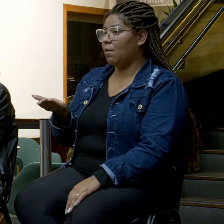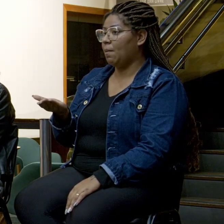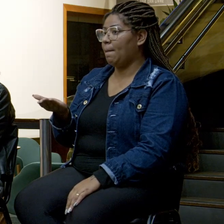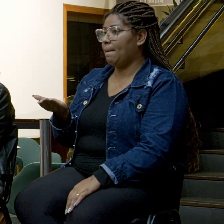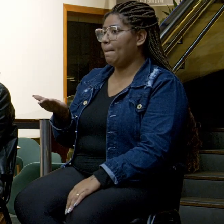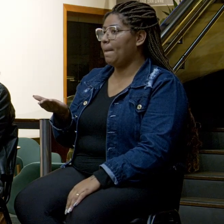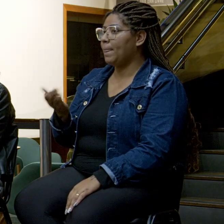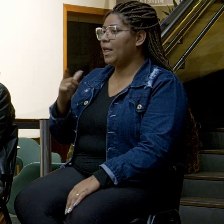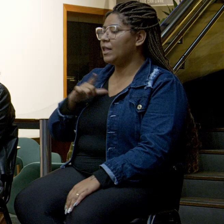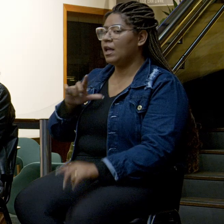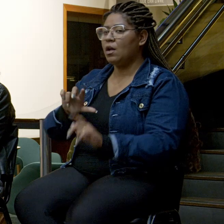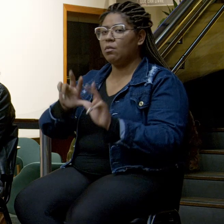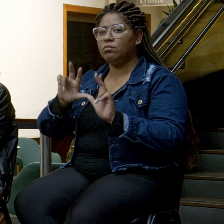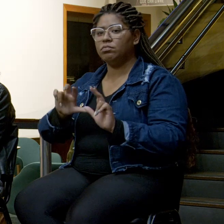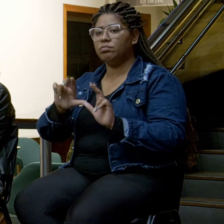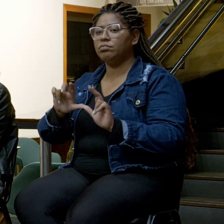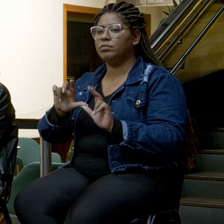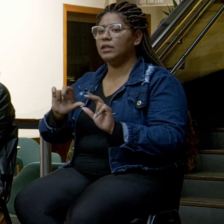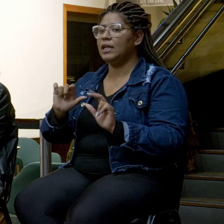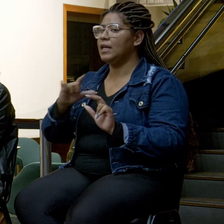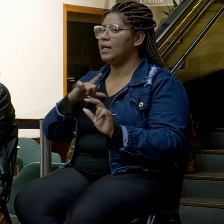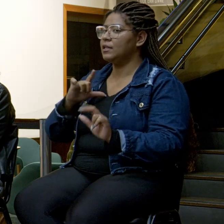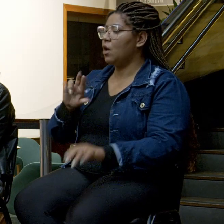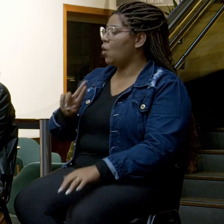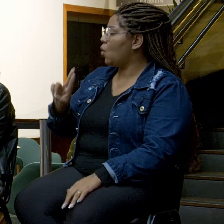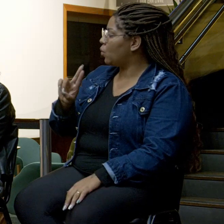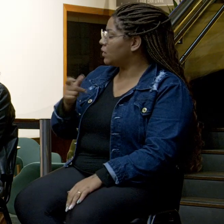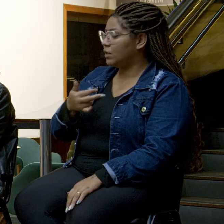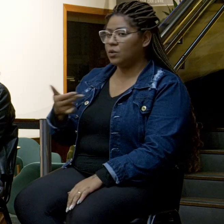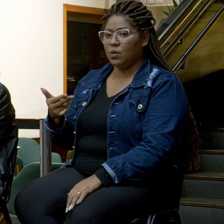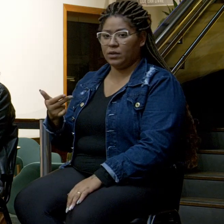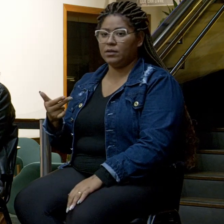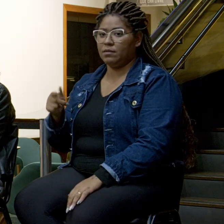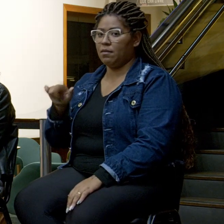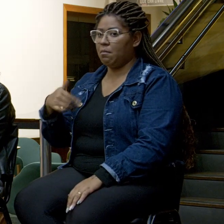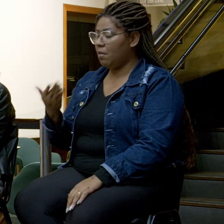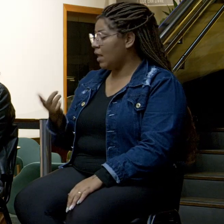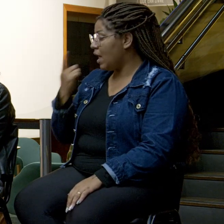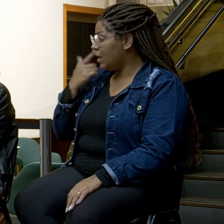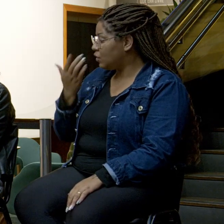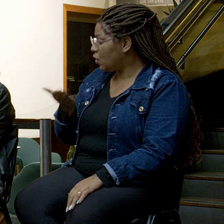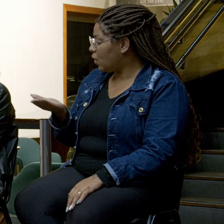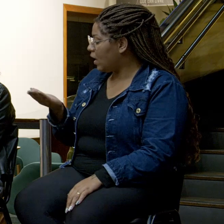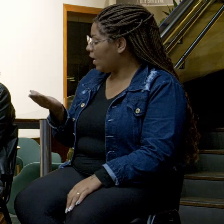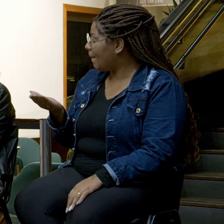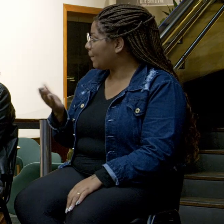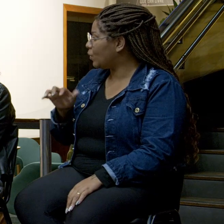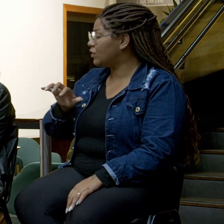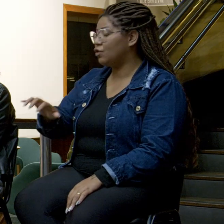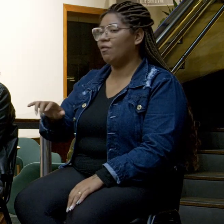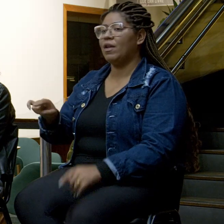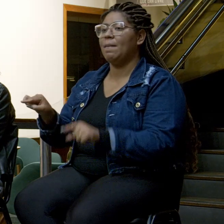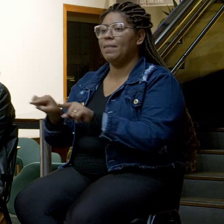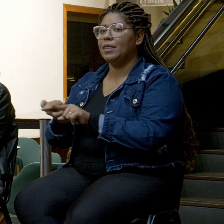tem uma questão de que essas temáticas se atravessam, né? E o olhar para Maiolino dessa fome